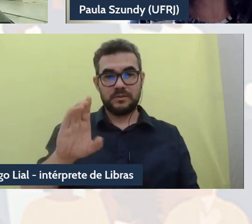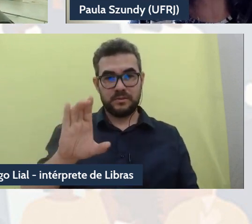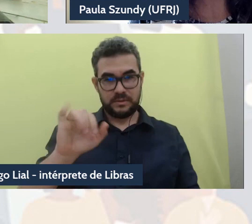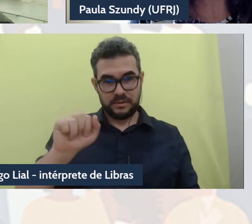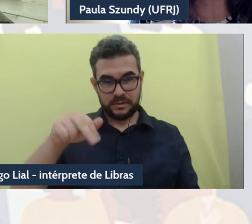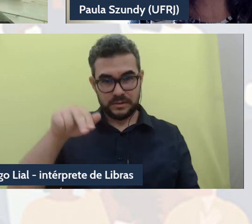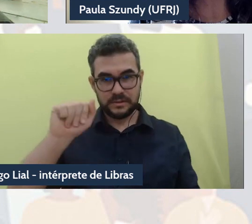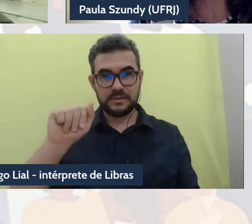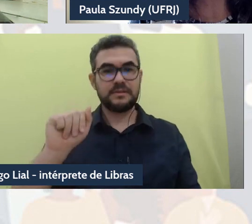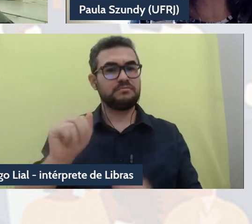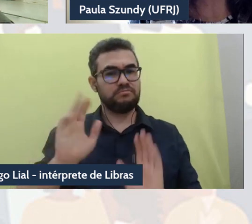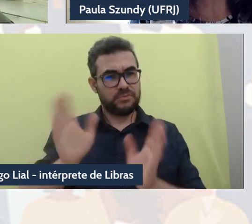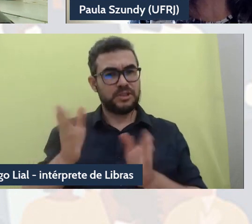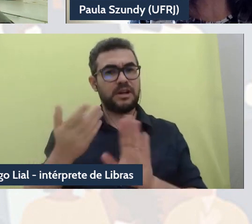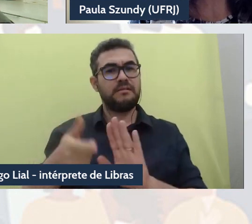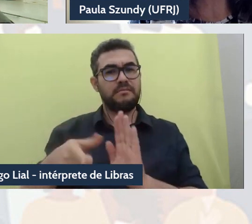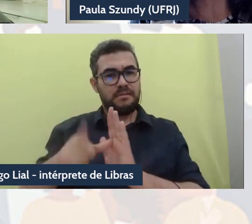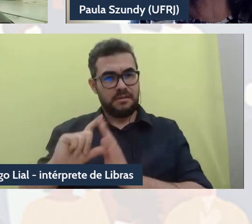anteriormente.